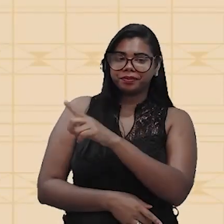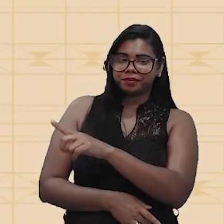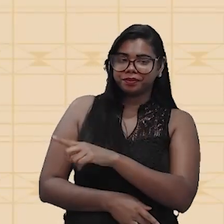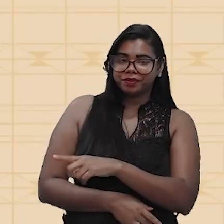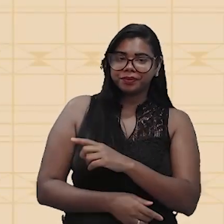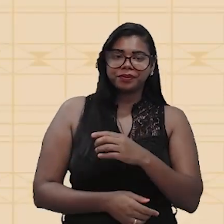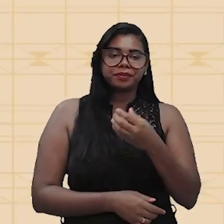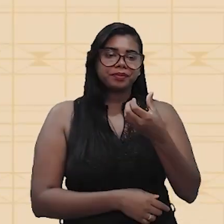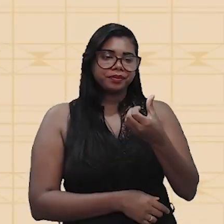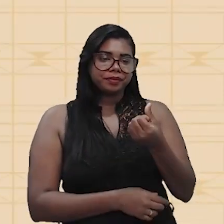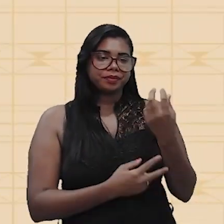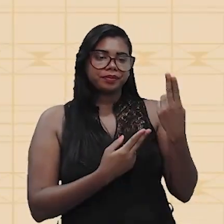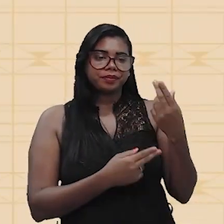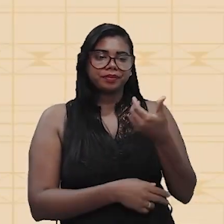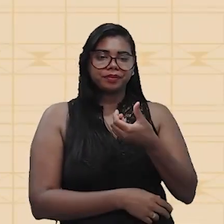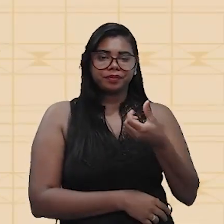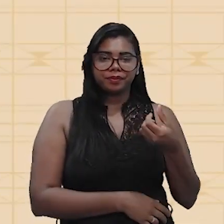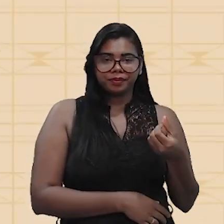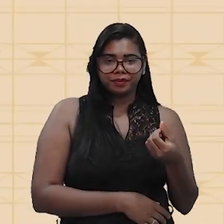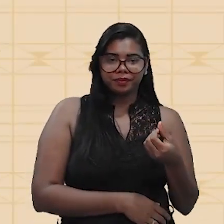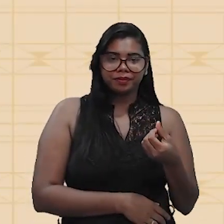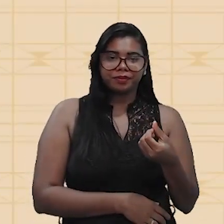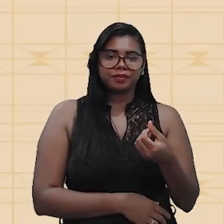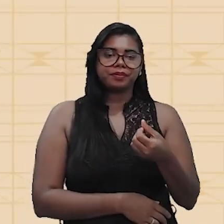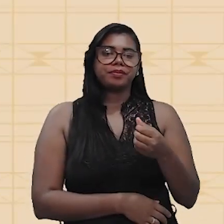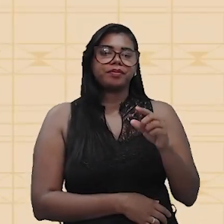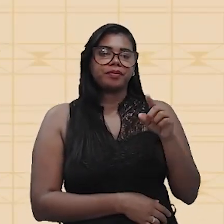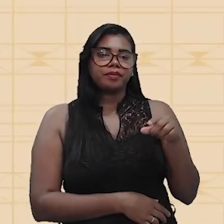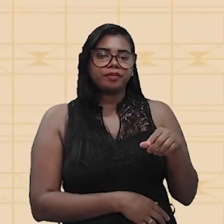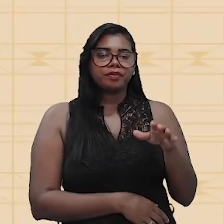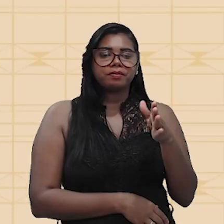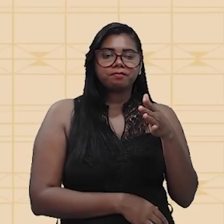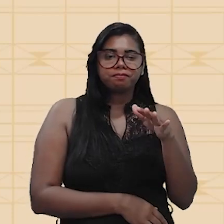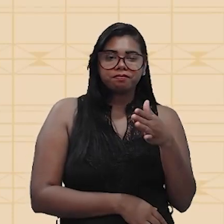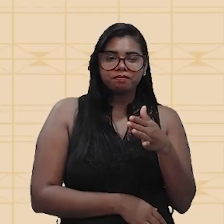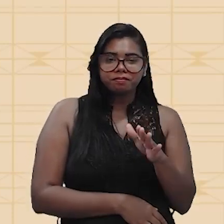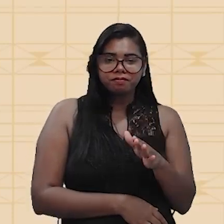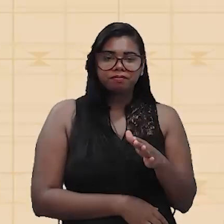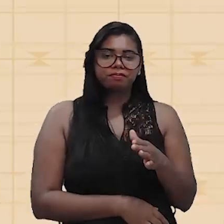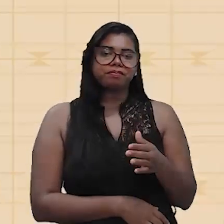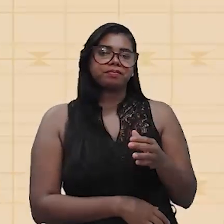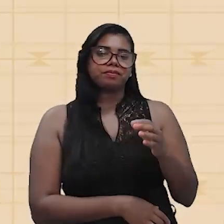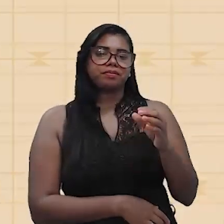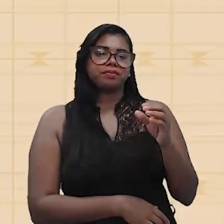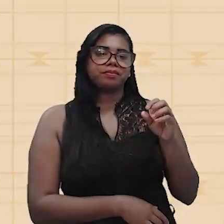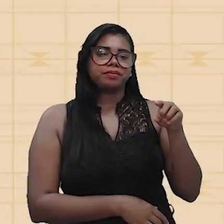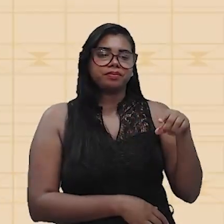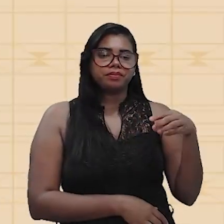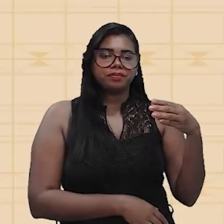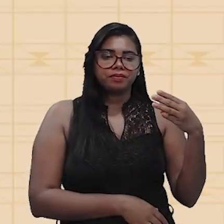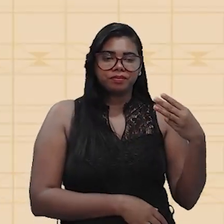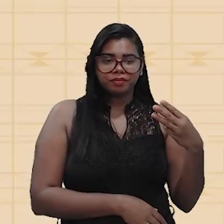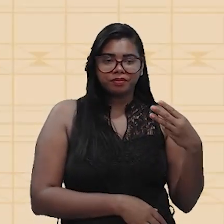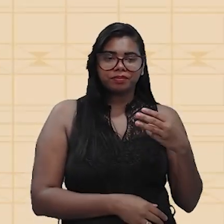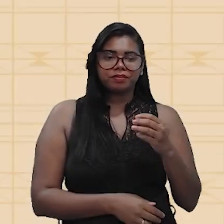20 vezes I, ficando uma corrente de aproximadamente 0,3 amperes. E qual é o gabarito que tem isso?